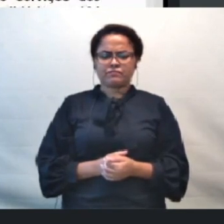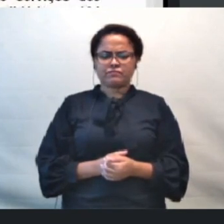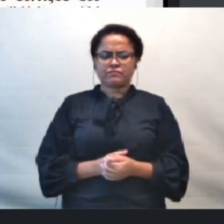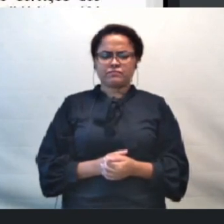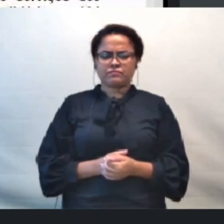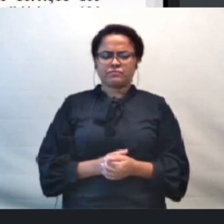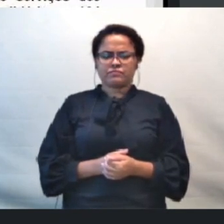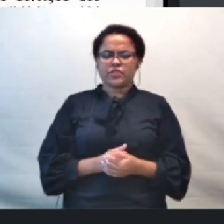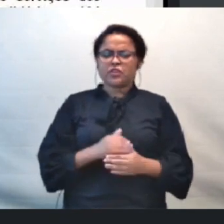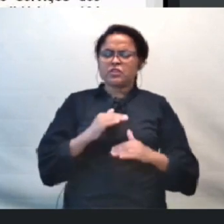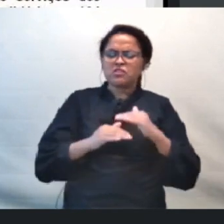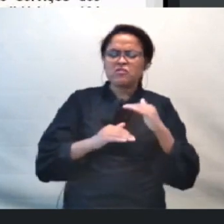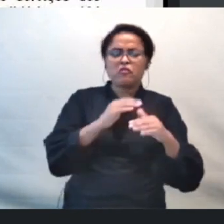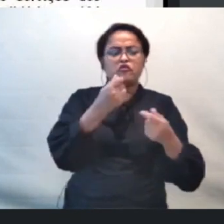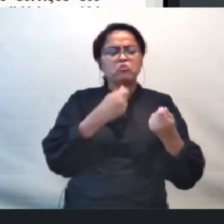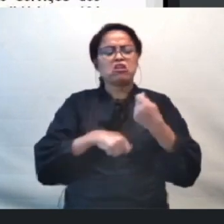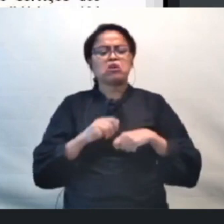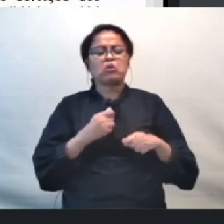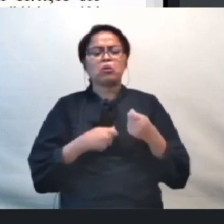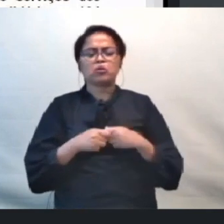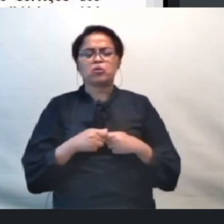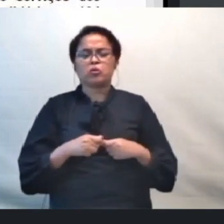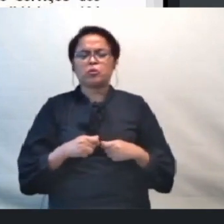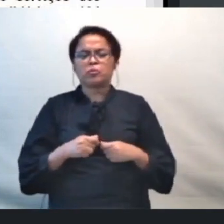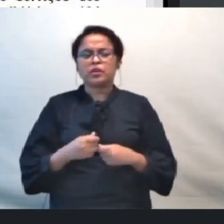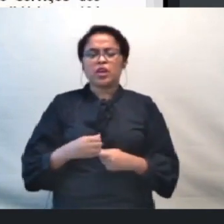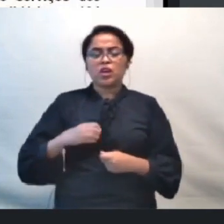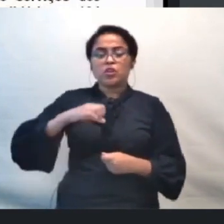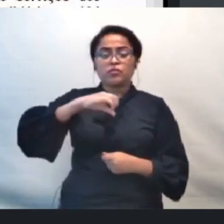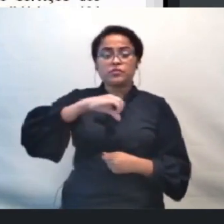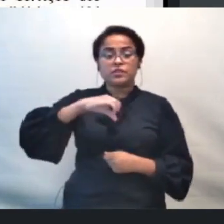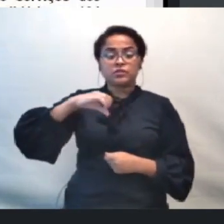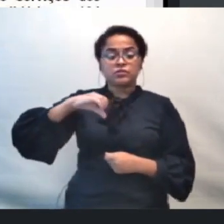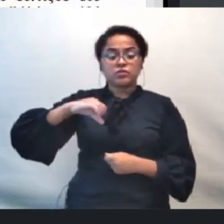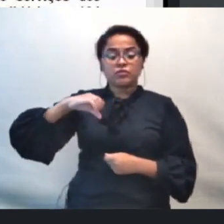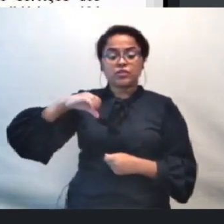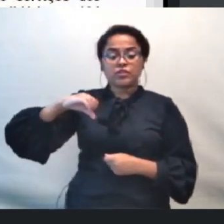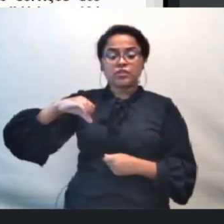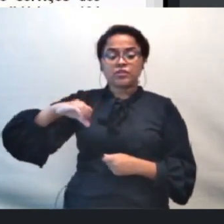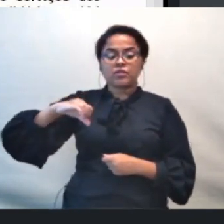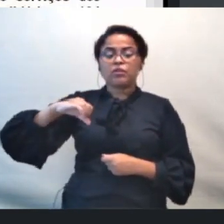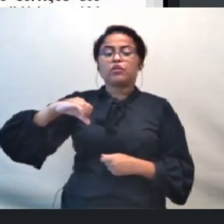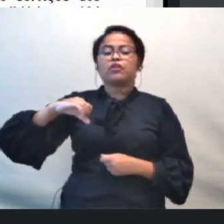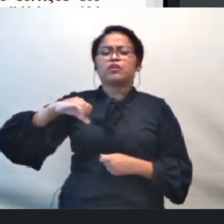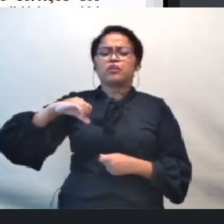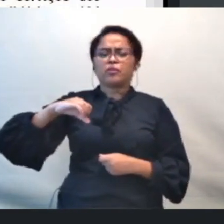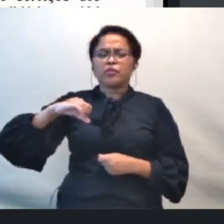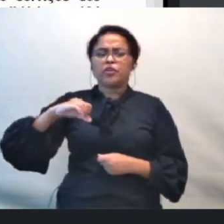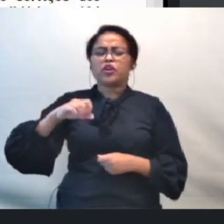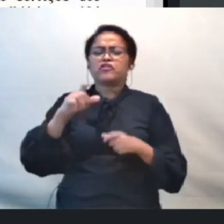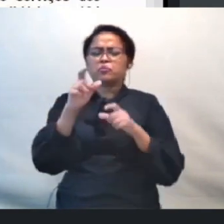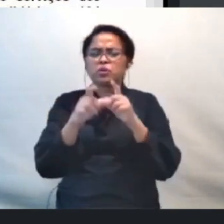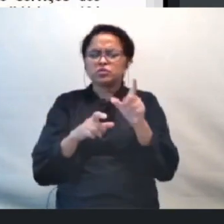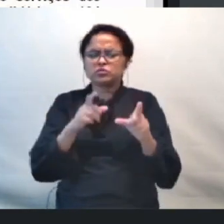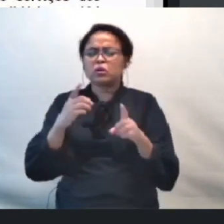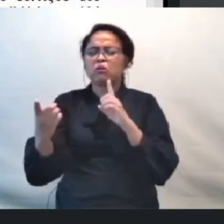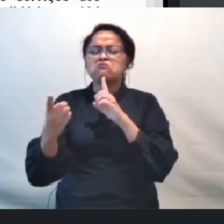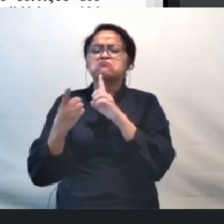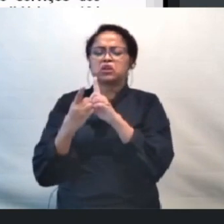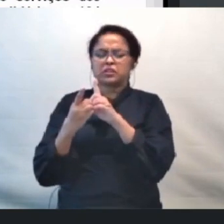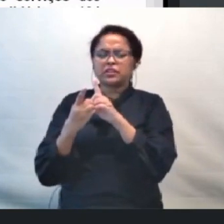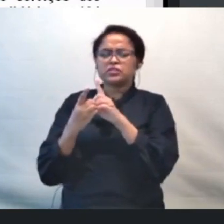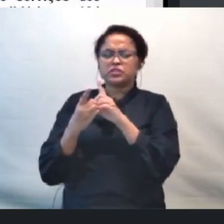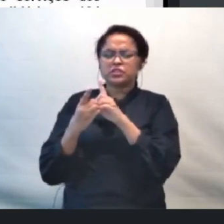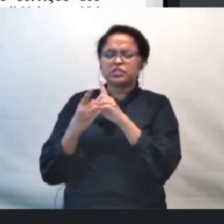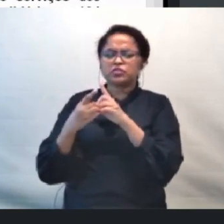Aqui no desenvolvimento econômico, 999 pessoas com deficiências atendidas no Promet. Esse programa visa a criação